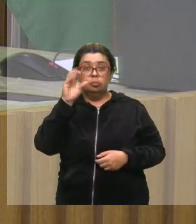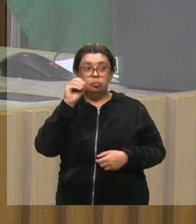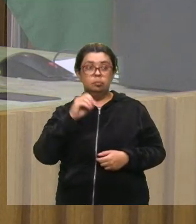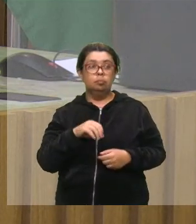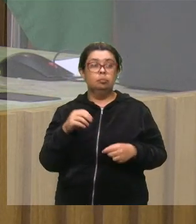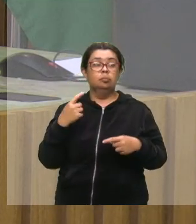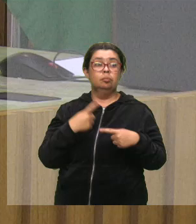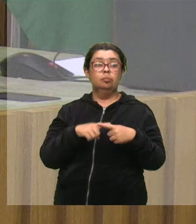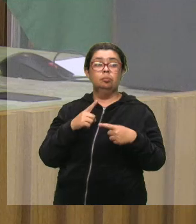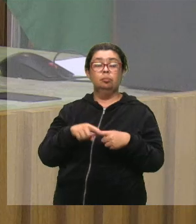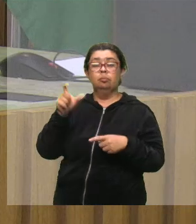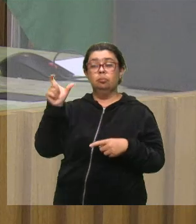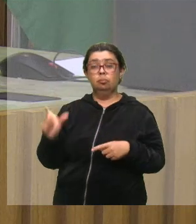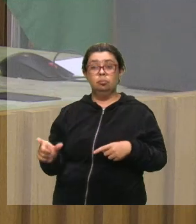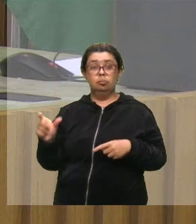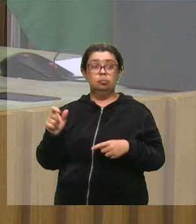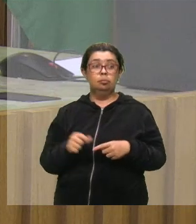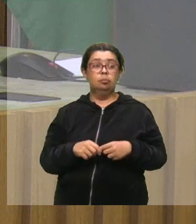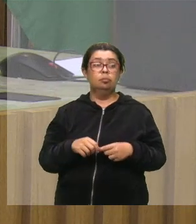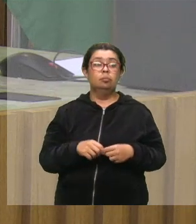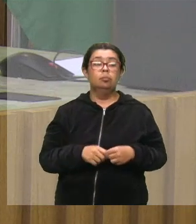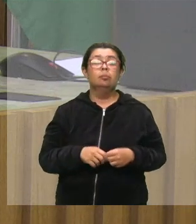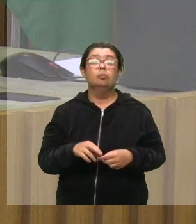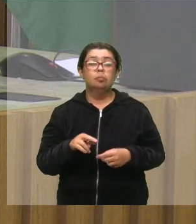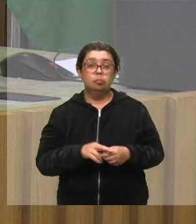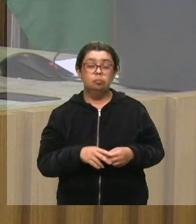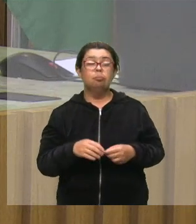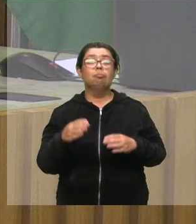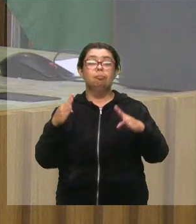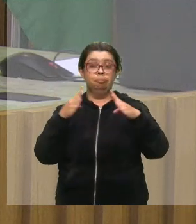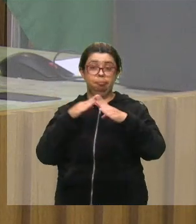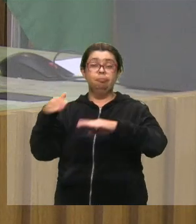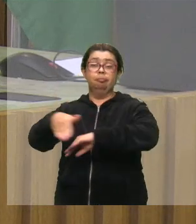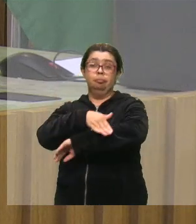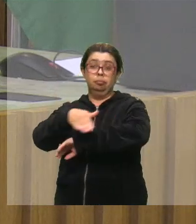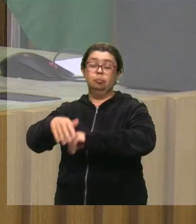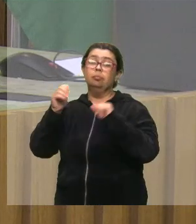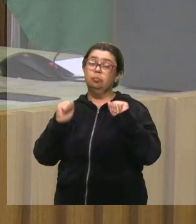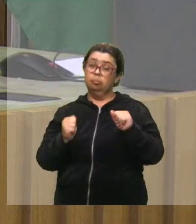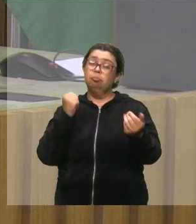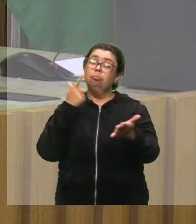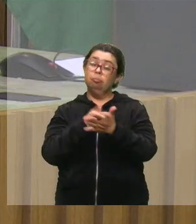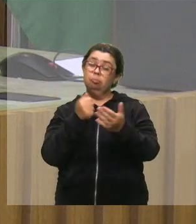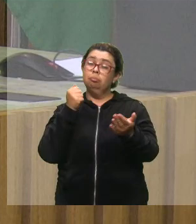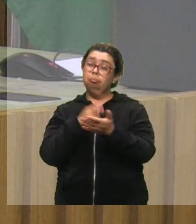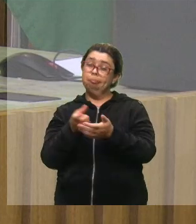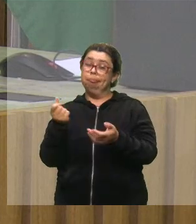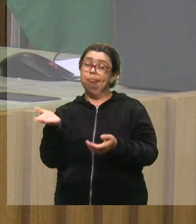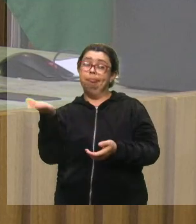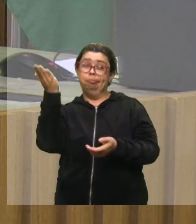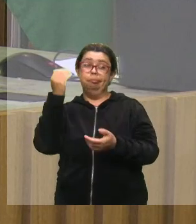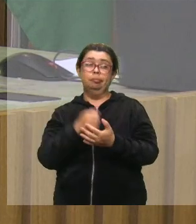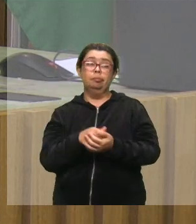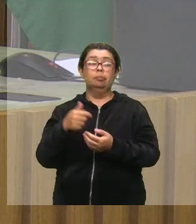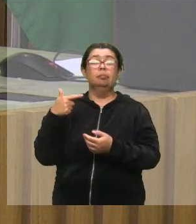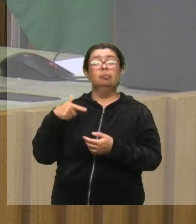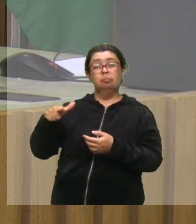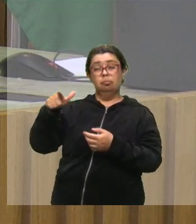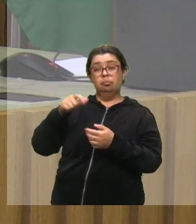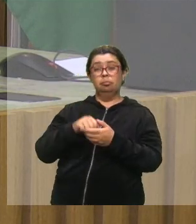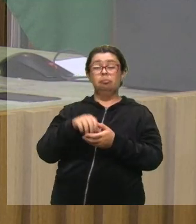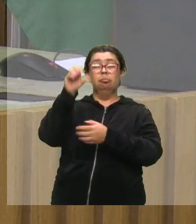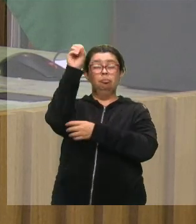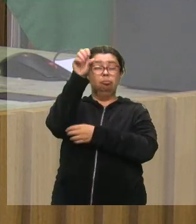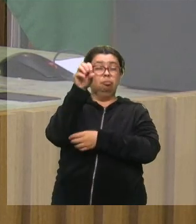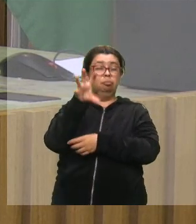tem condições de pagar R$ 20, R$ 30 na marmita. Então, muita gente vai no farol e muita gente reclama.